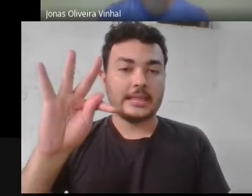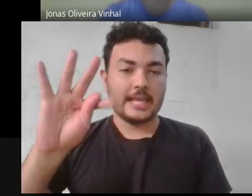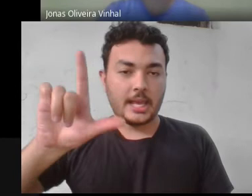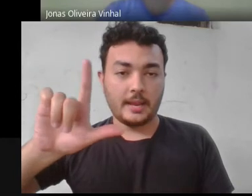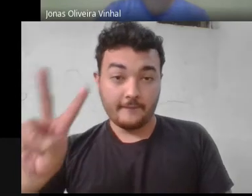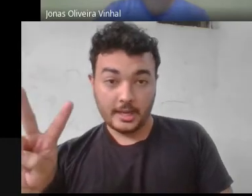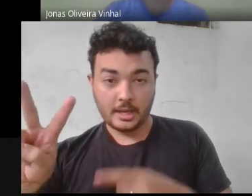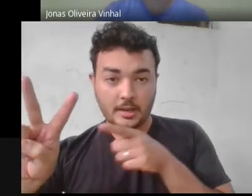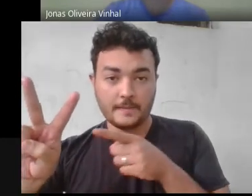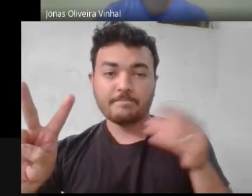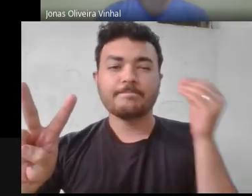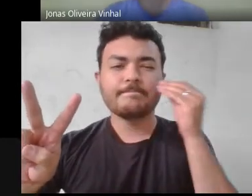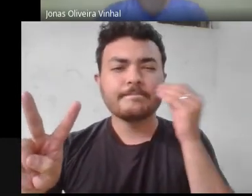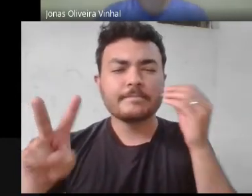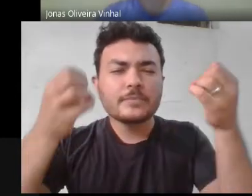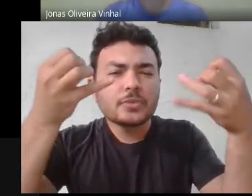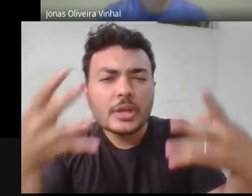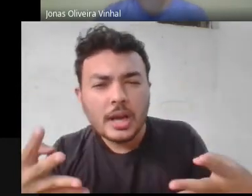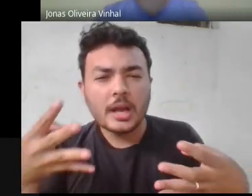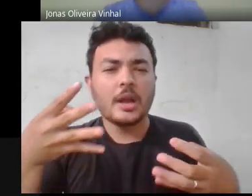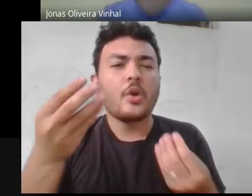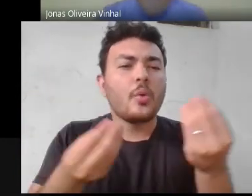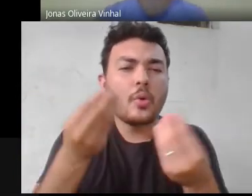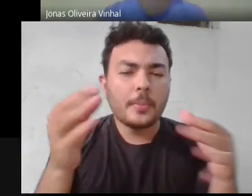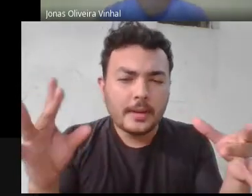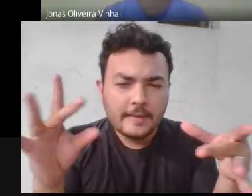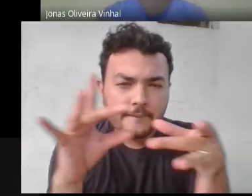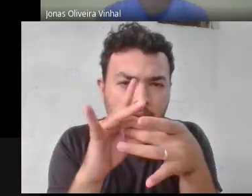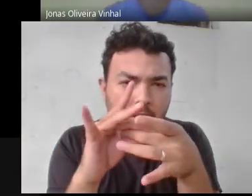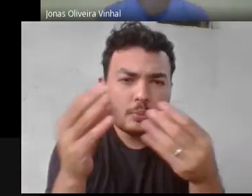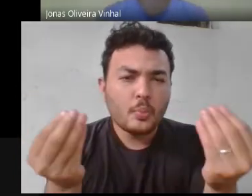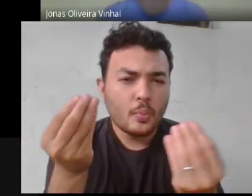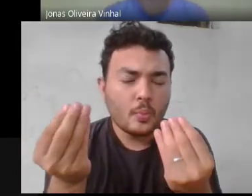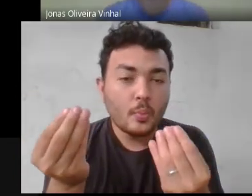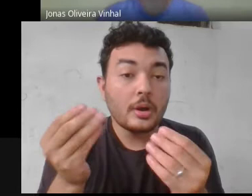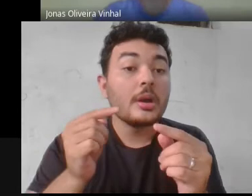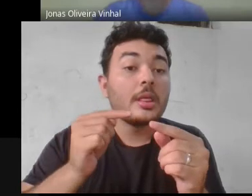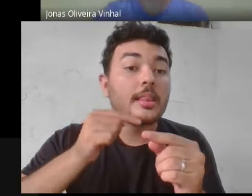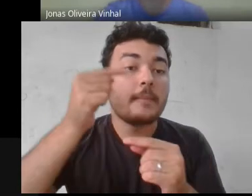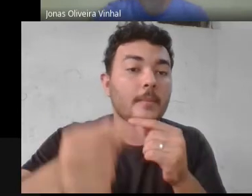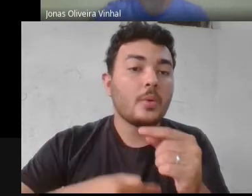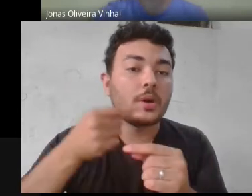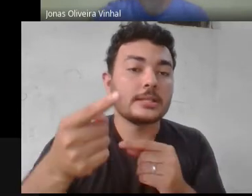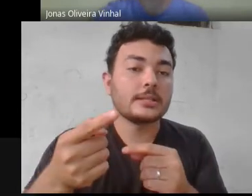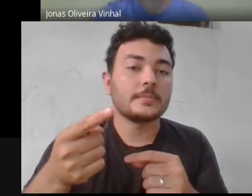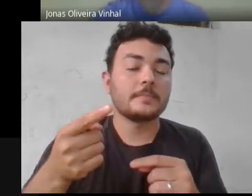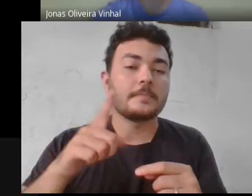dessa teoria, de tentar explicar a partir da mecânica quântica a formação das ligações químicas, e posteriormente